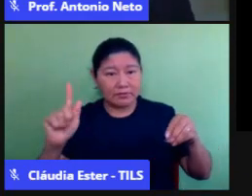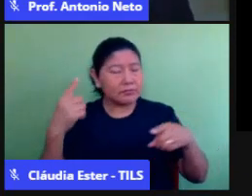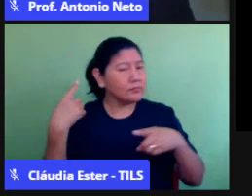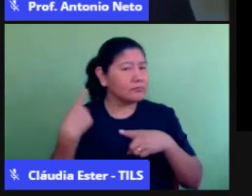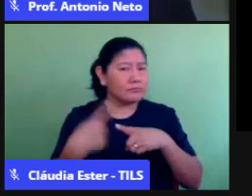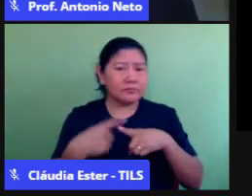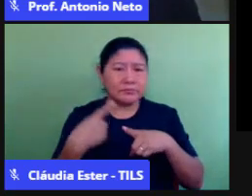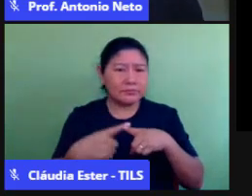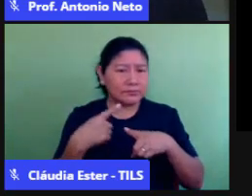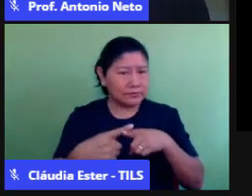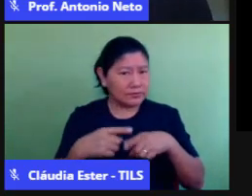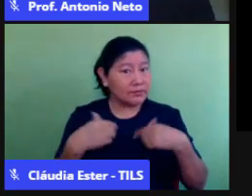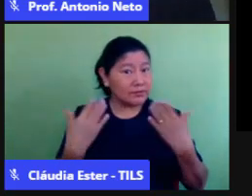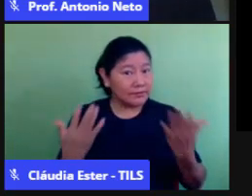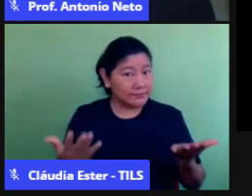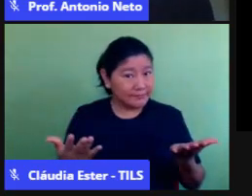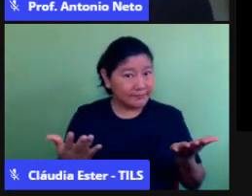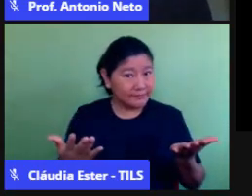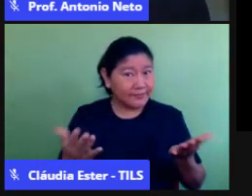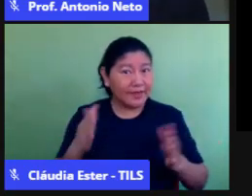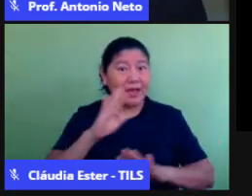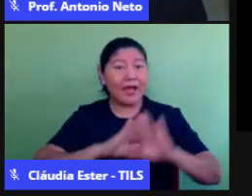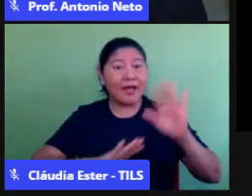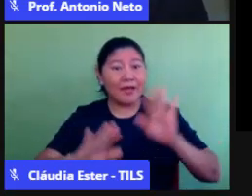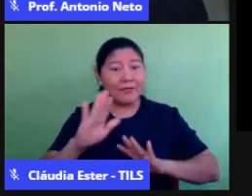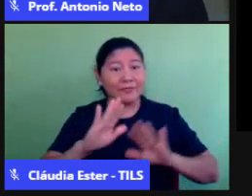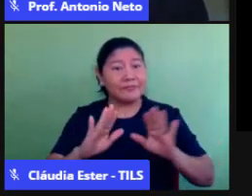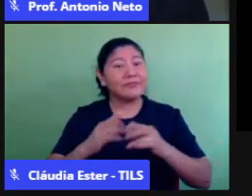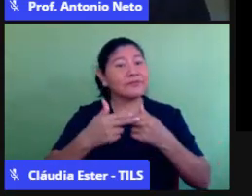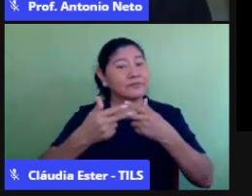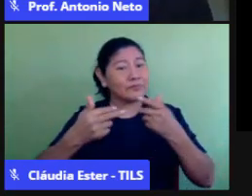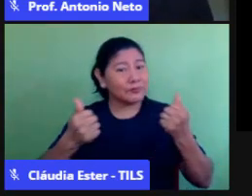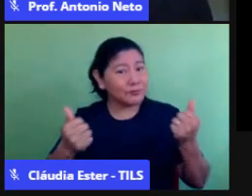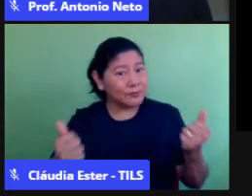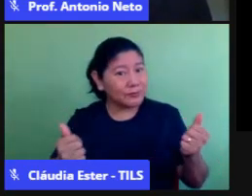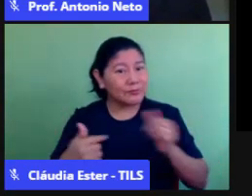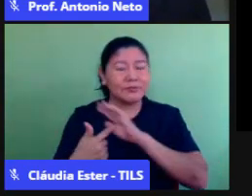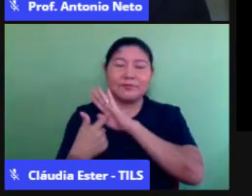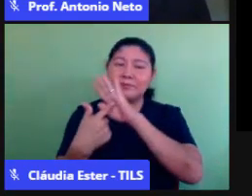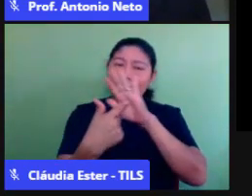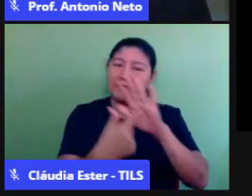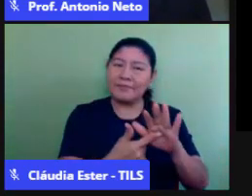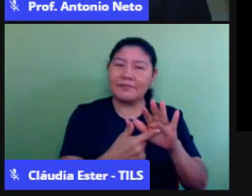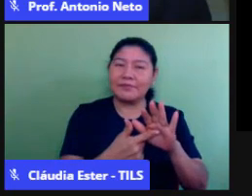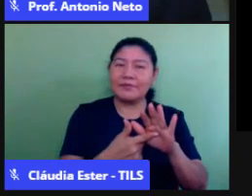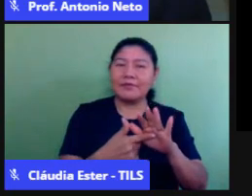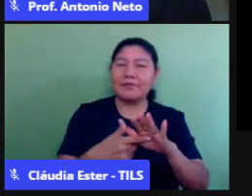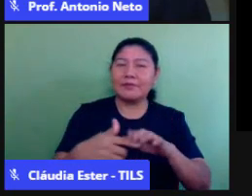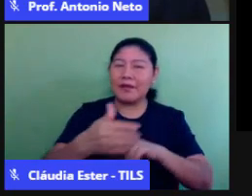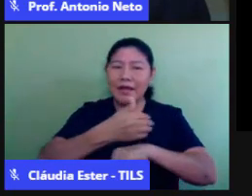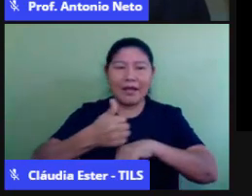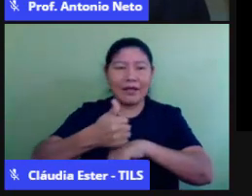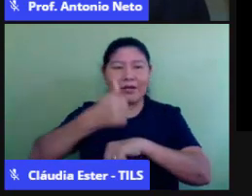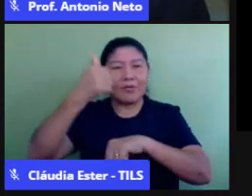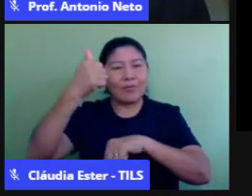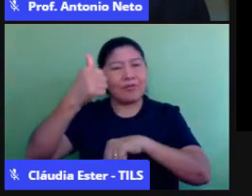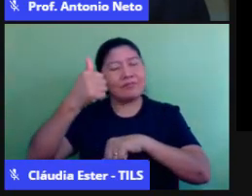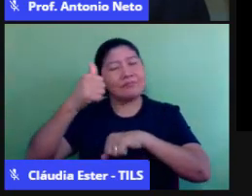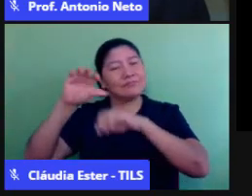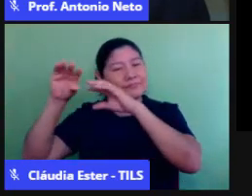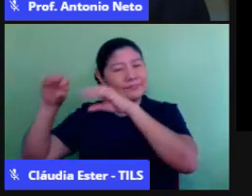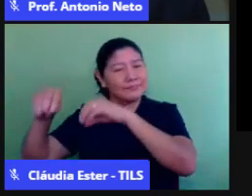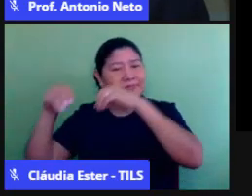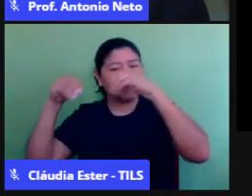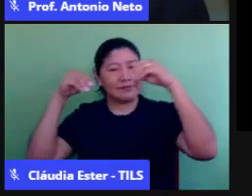em Campo Grande. Então, alguns fatos, né, chamam a atenção desse processo migratório em